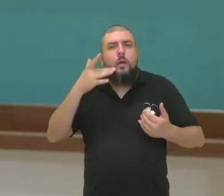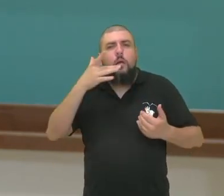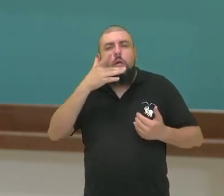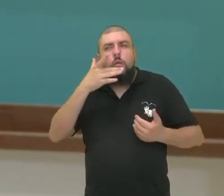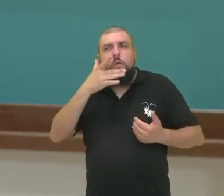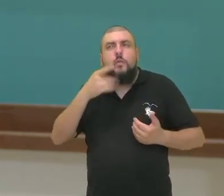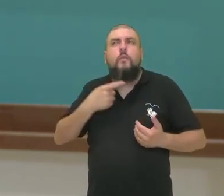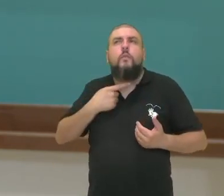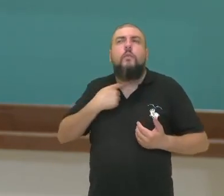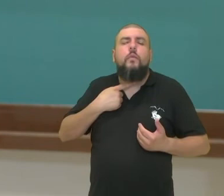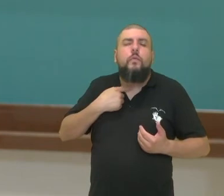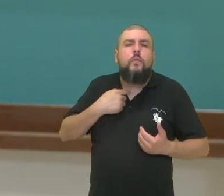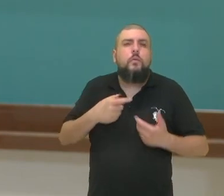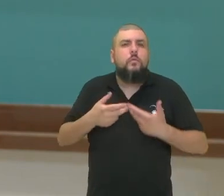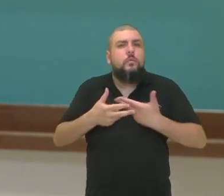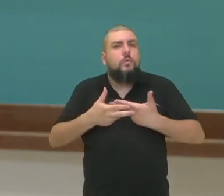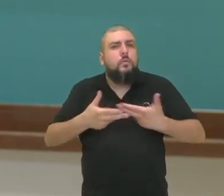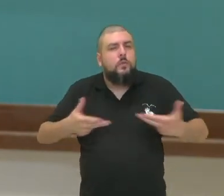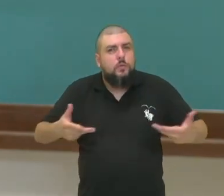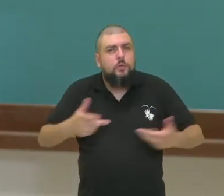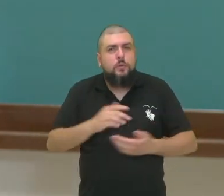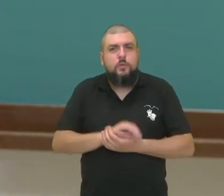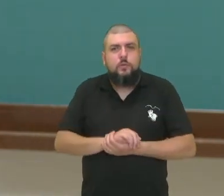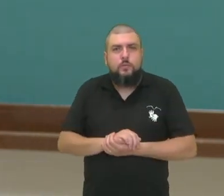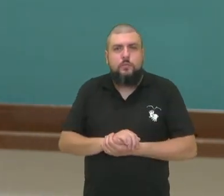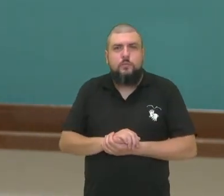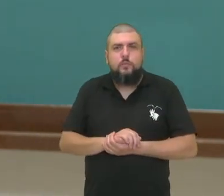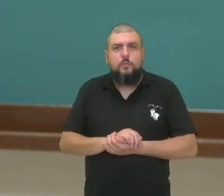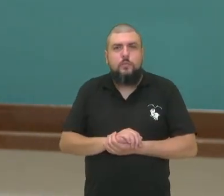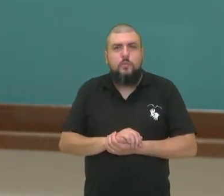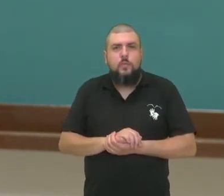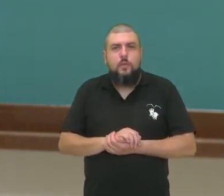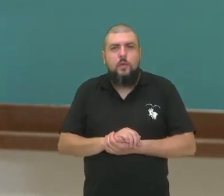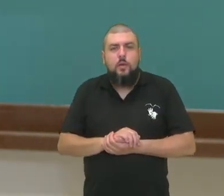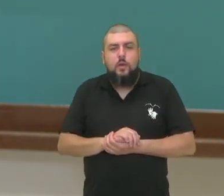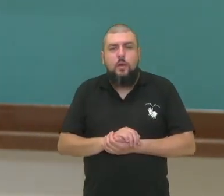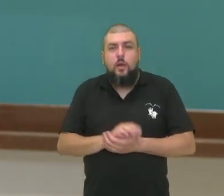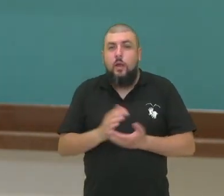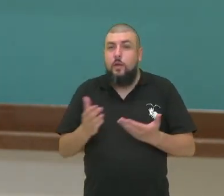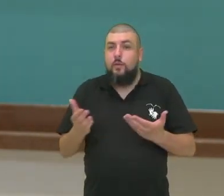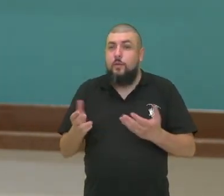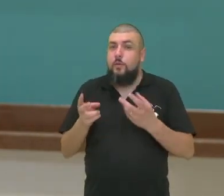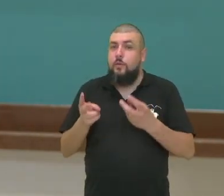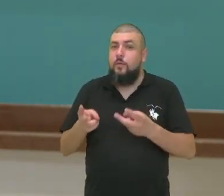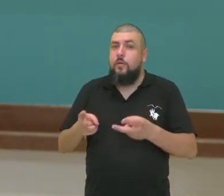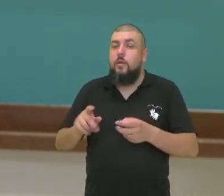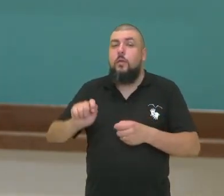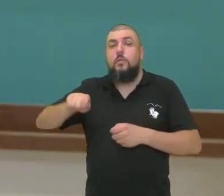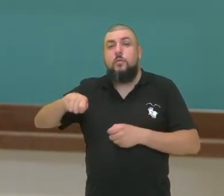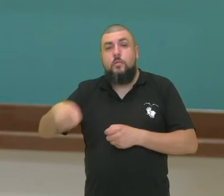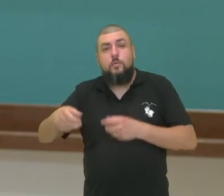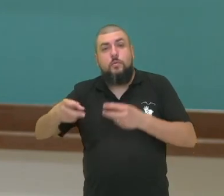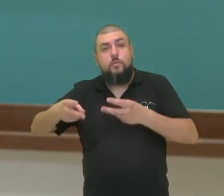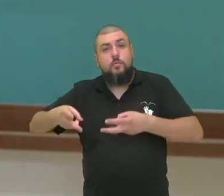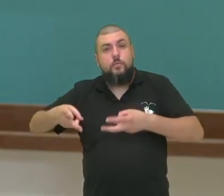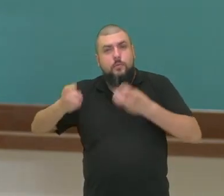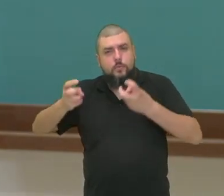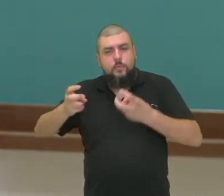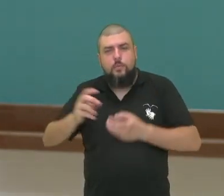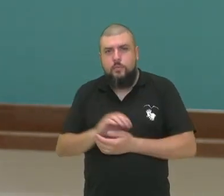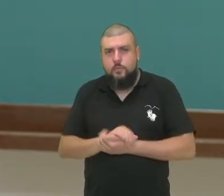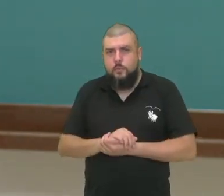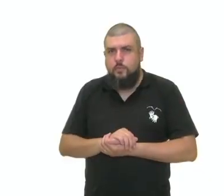em passar o meu cafezinho, tá? Essa é a ideia. E a percepção? Qual que é a diferença, então, entre sensação e percepção?